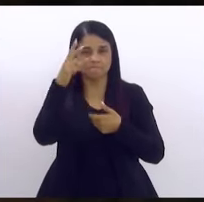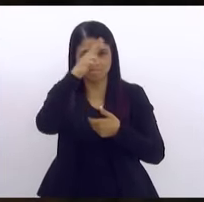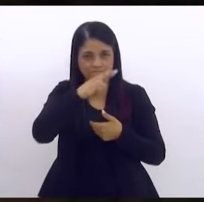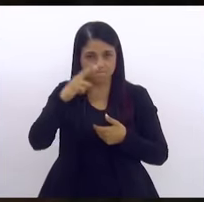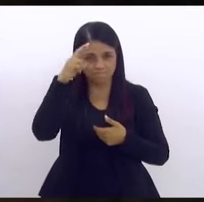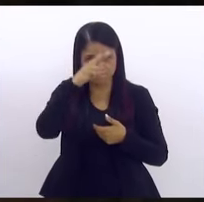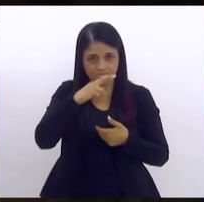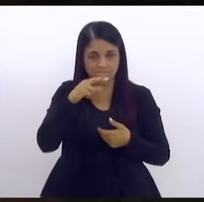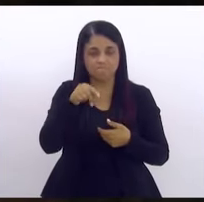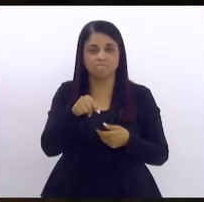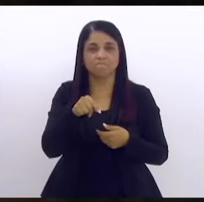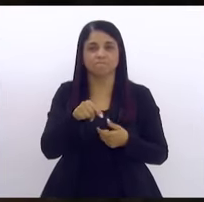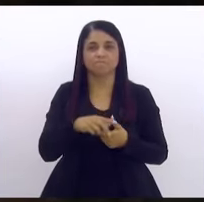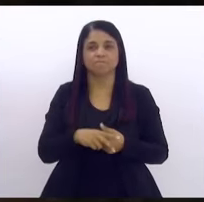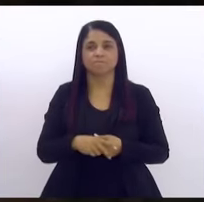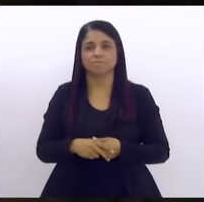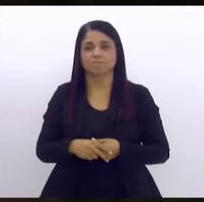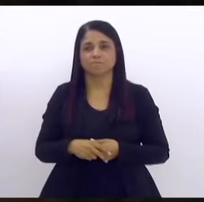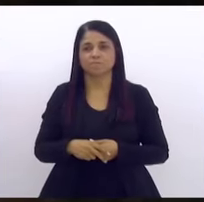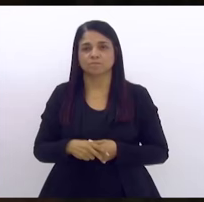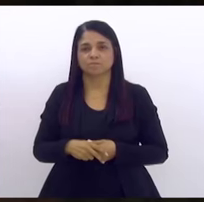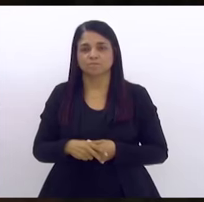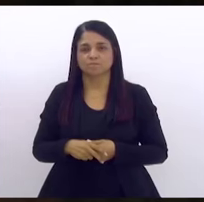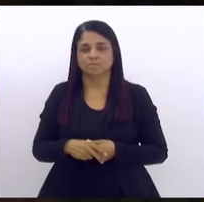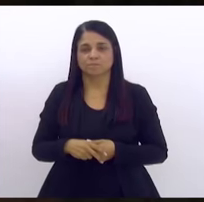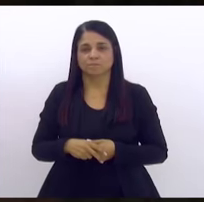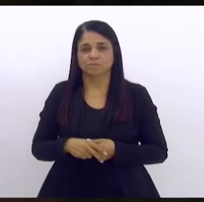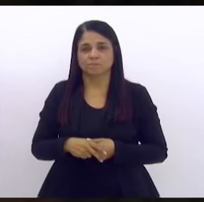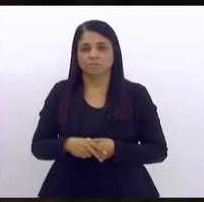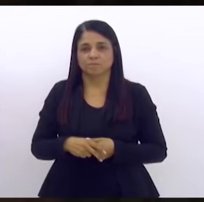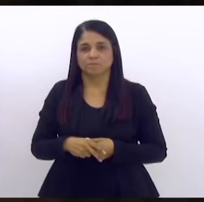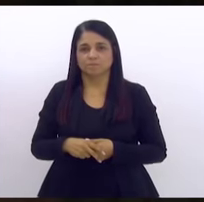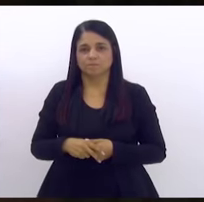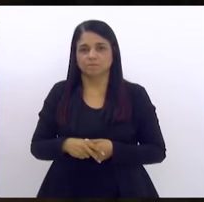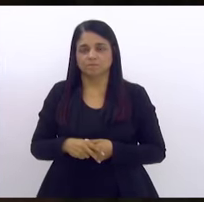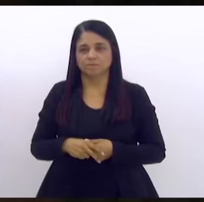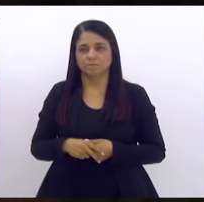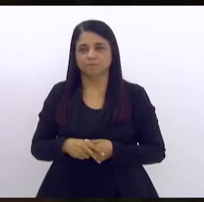e Controle. Carlos Macedo, Sérgio.